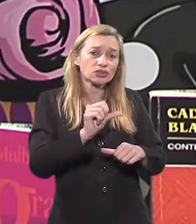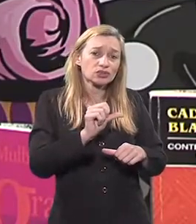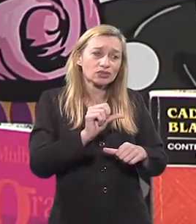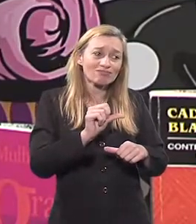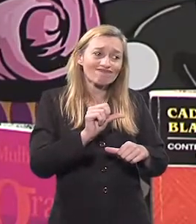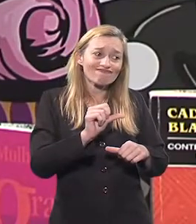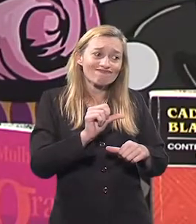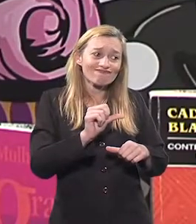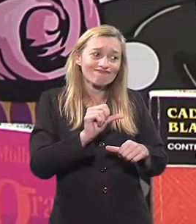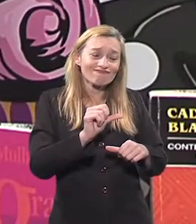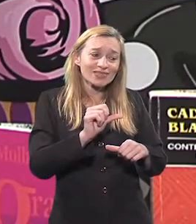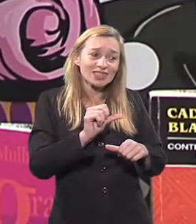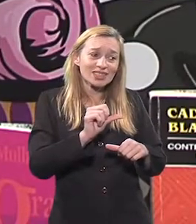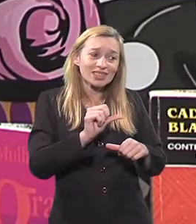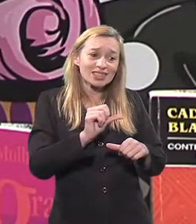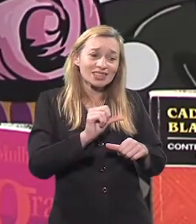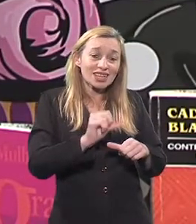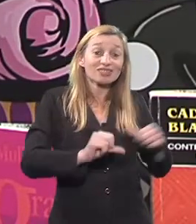chave.